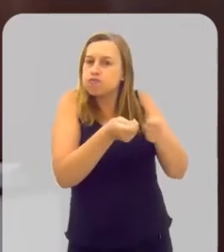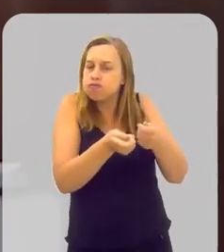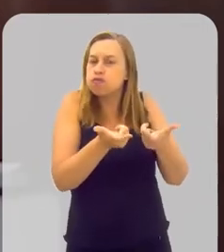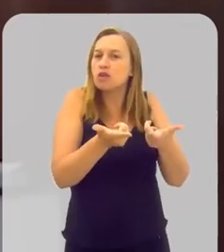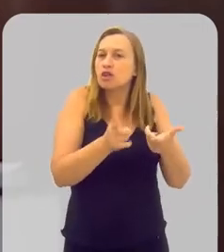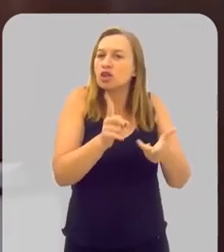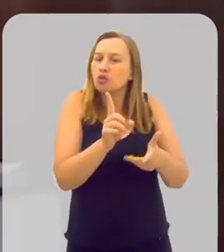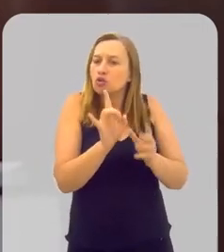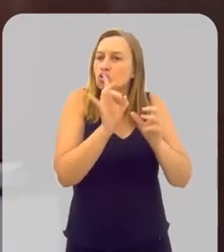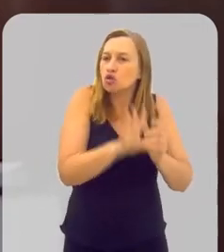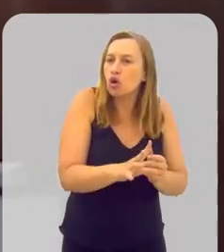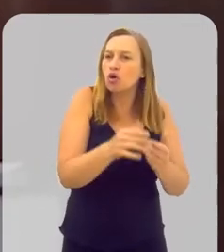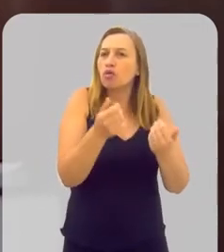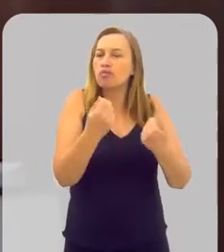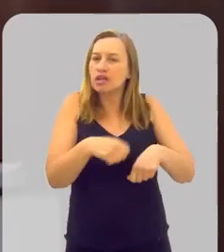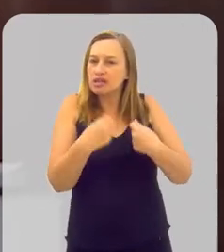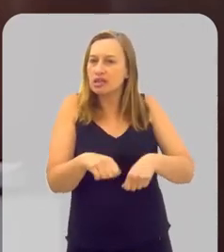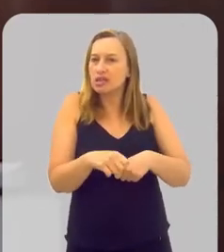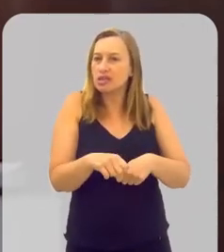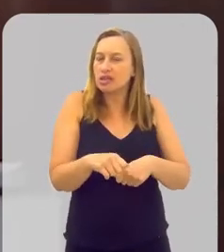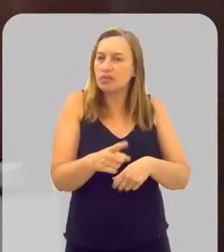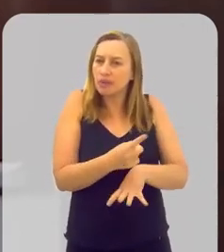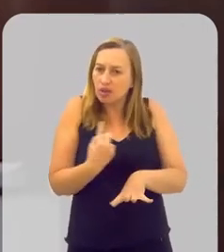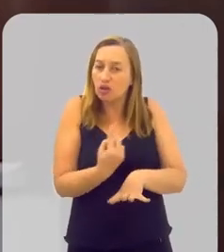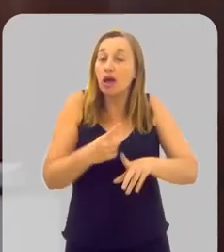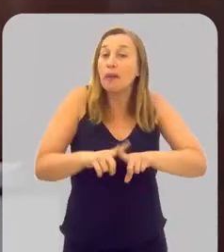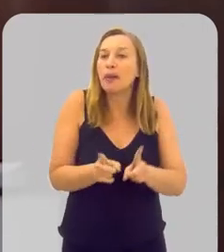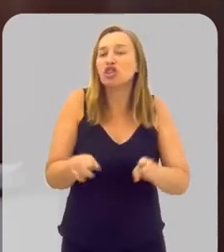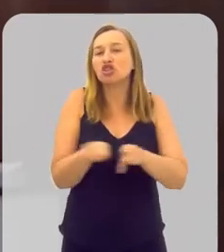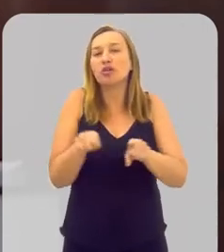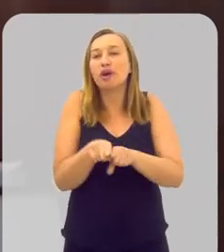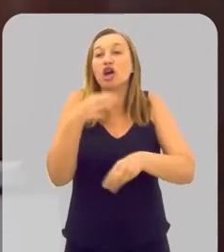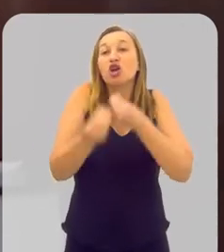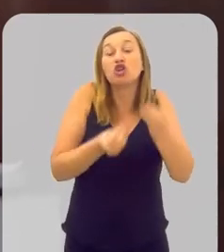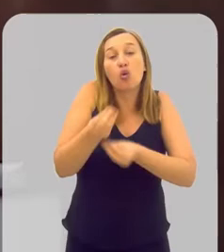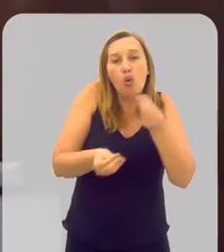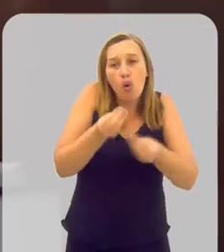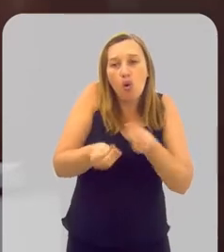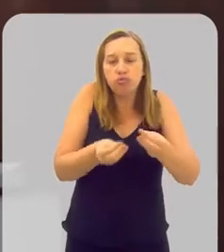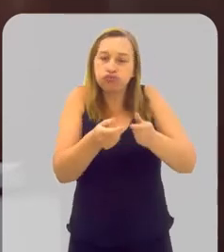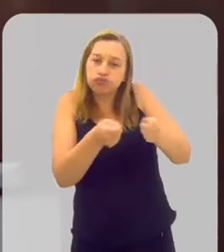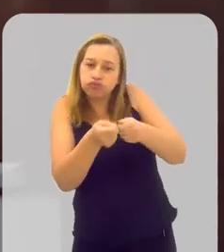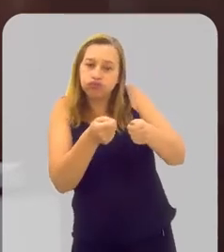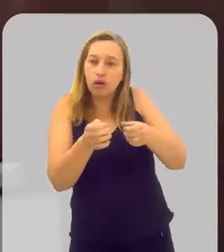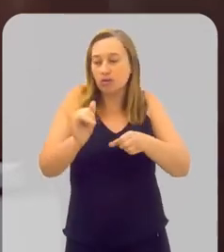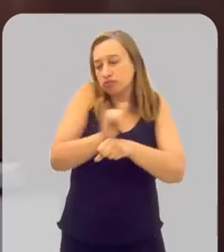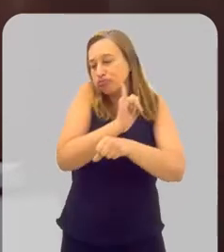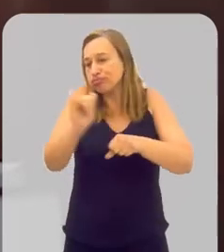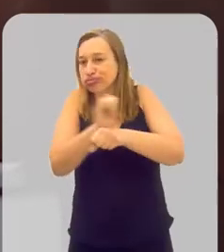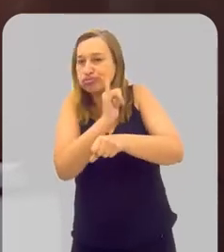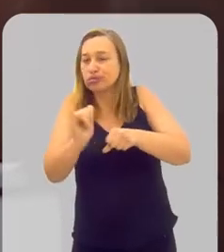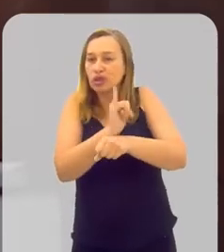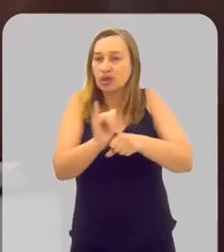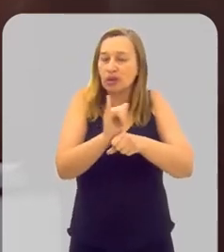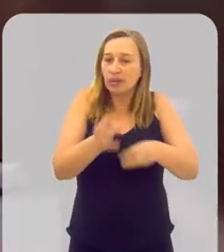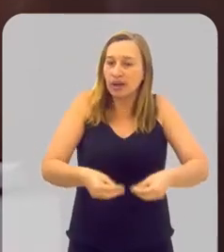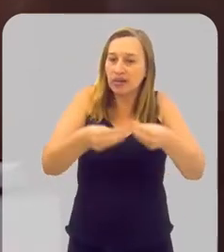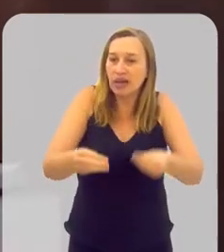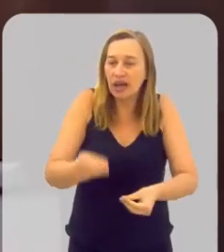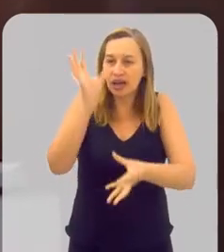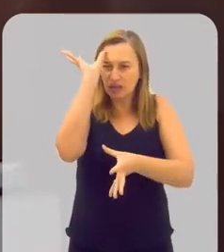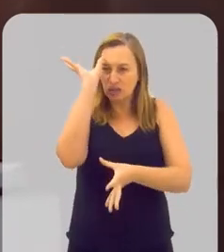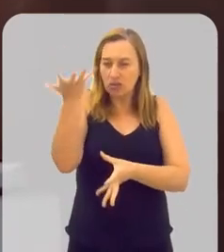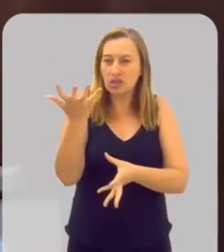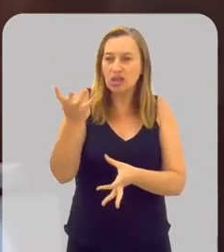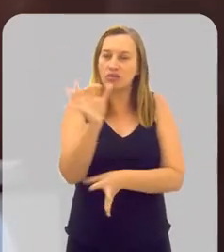precisa fazer na regulação, não só para o que a gente precisa internalizar para a gente, mas também de como que essa regulação tem que estar desenhada para a gente entregar